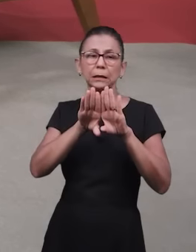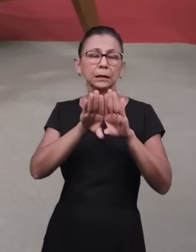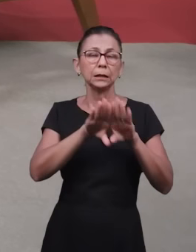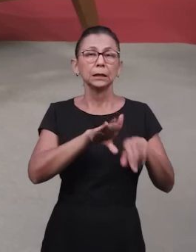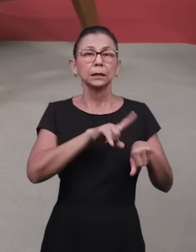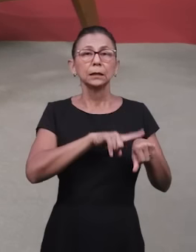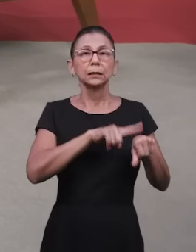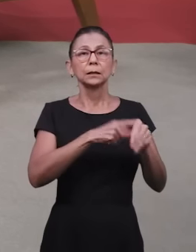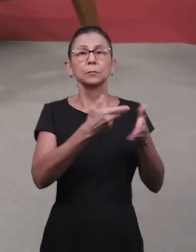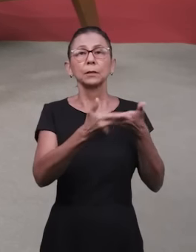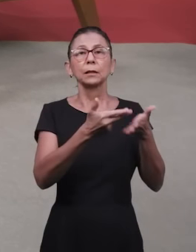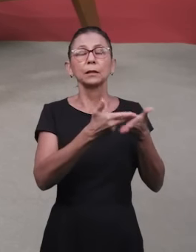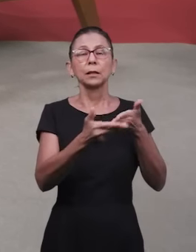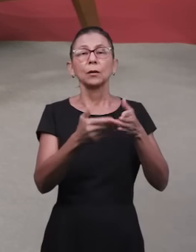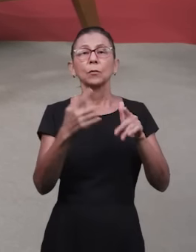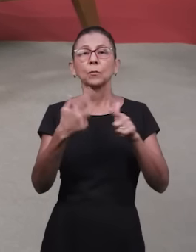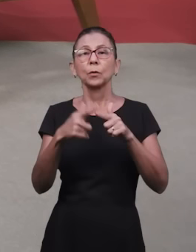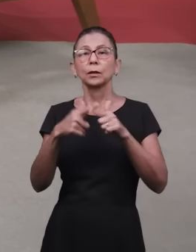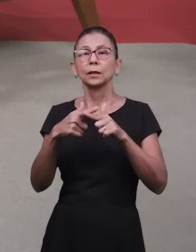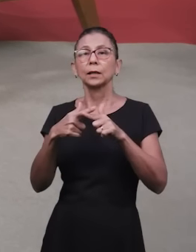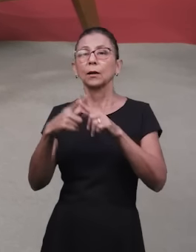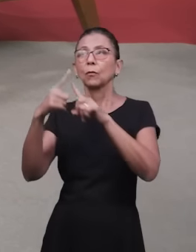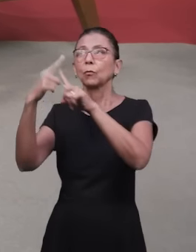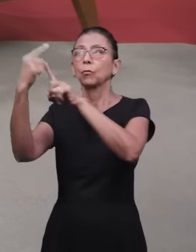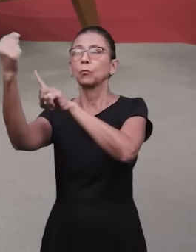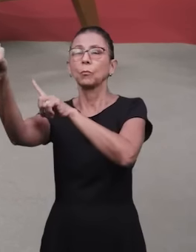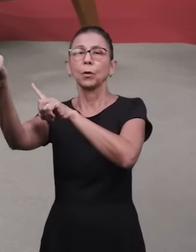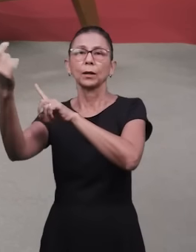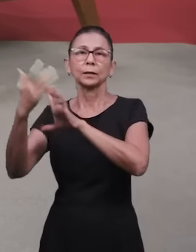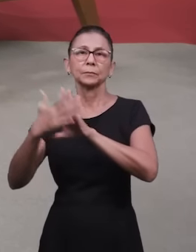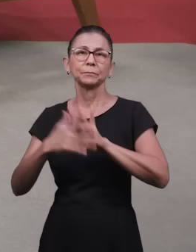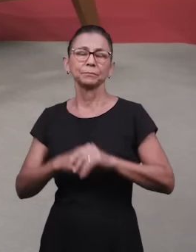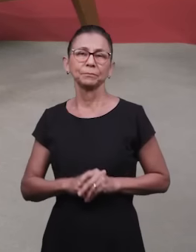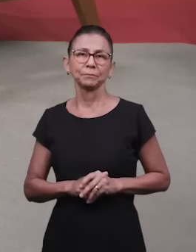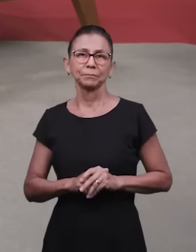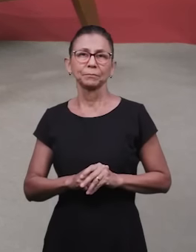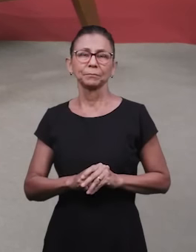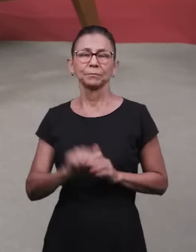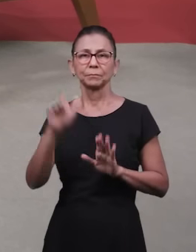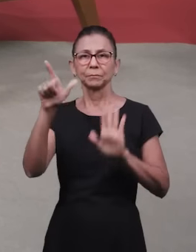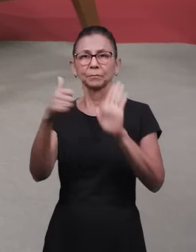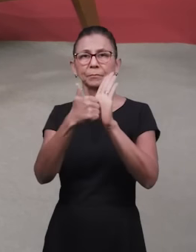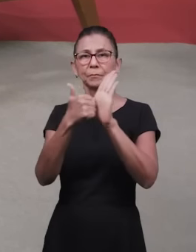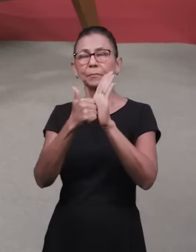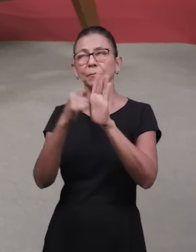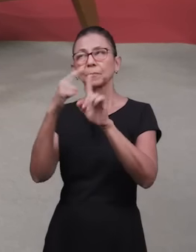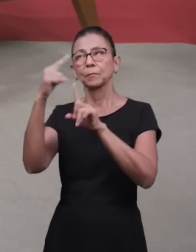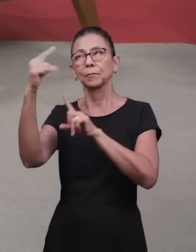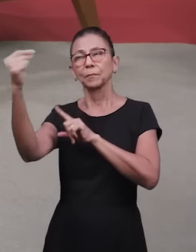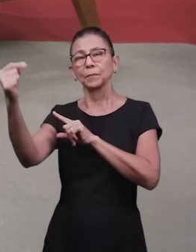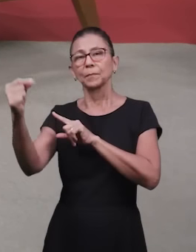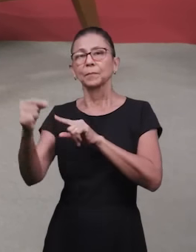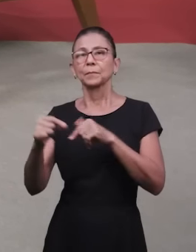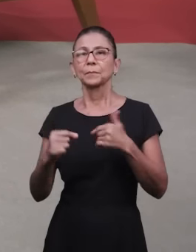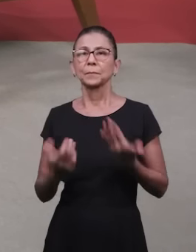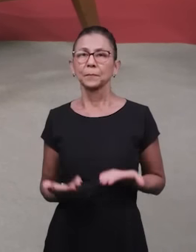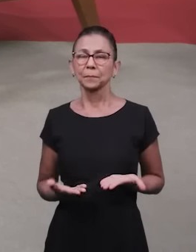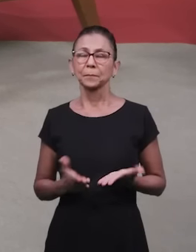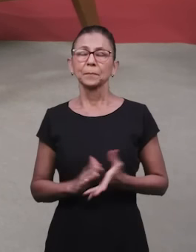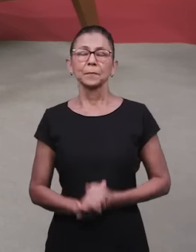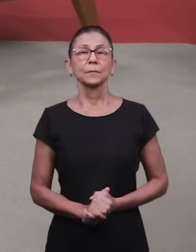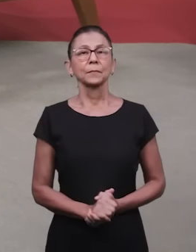Exatamente, ela perdeu o tempo. Você tem um momento... Olha aqui, é muito interessante porque o Espírito Santo, nessa hora, é o